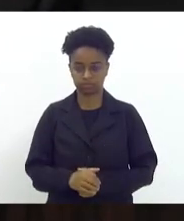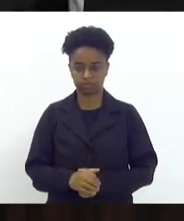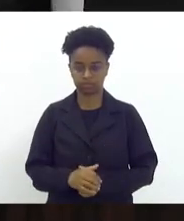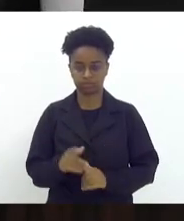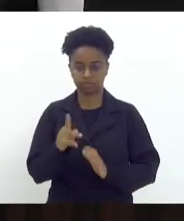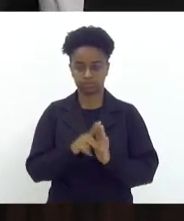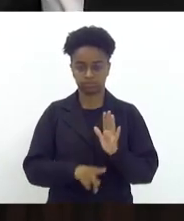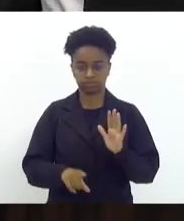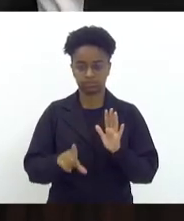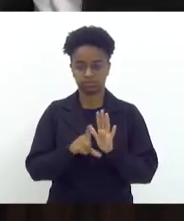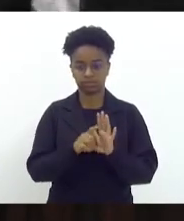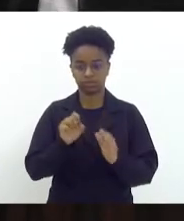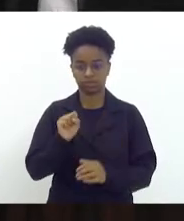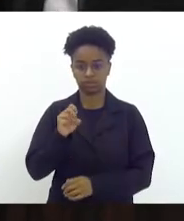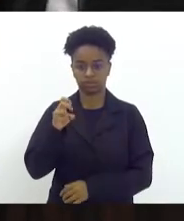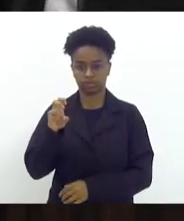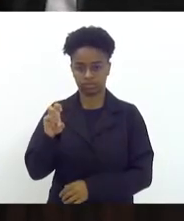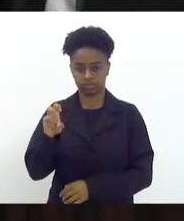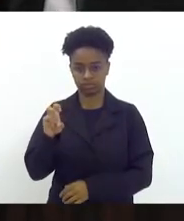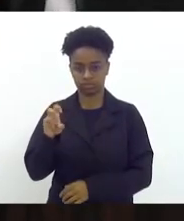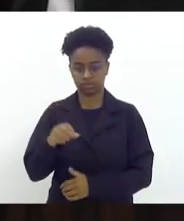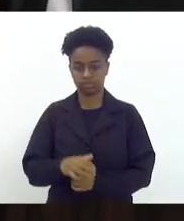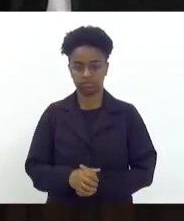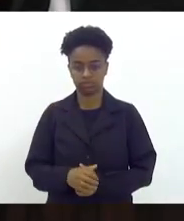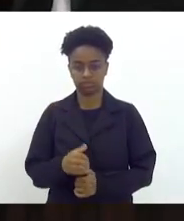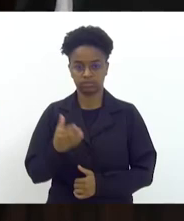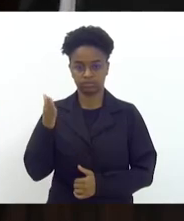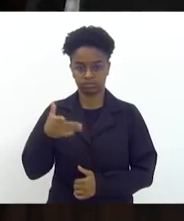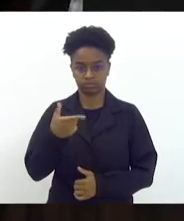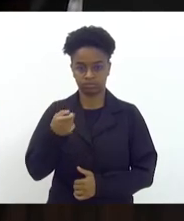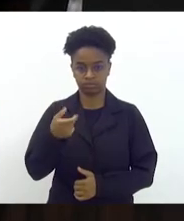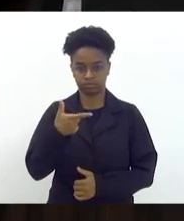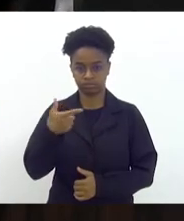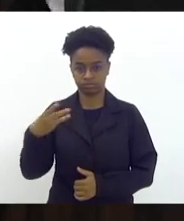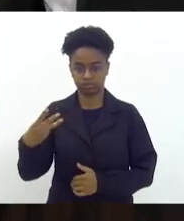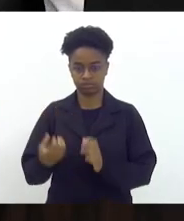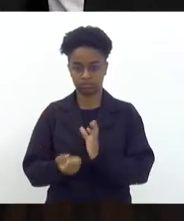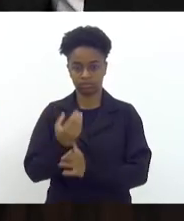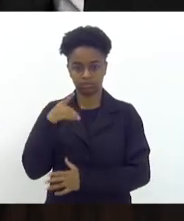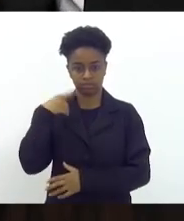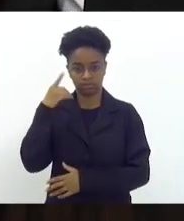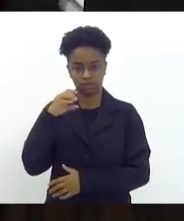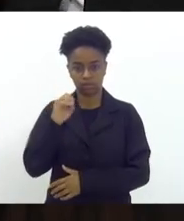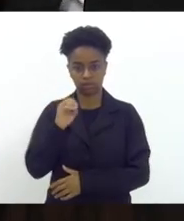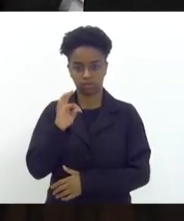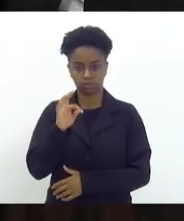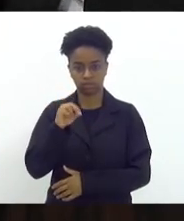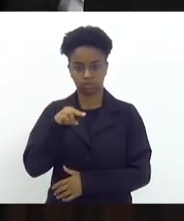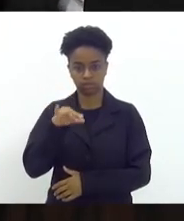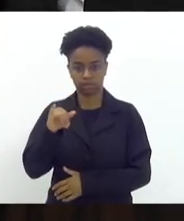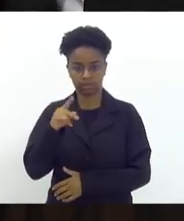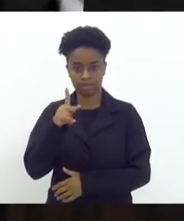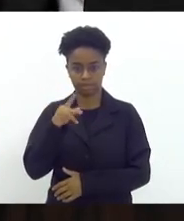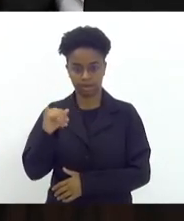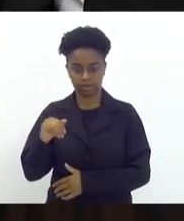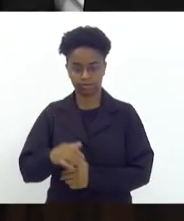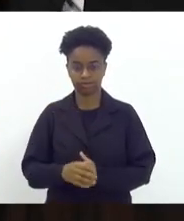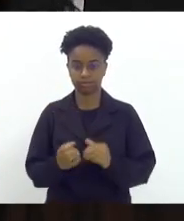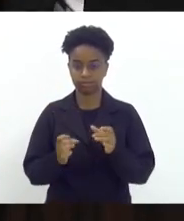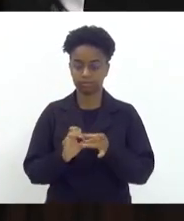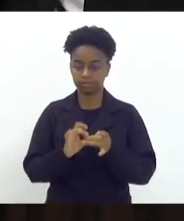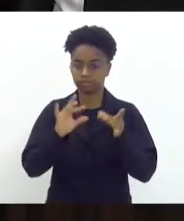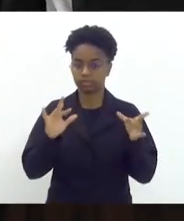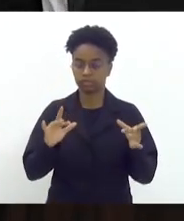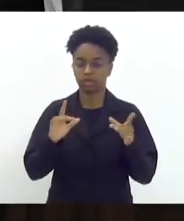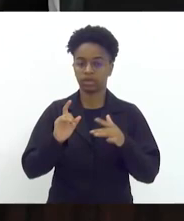projeto de lei número 85 de 2023 de autoria do deputado Otoni de Paula pai que autorizo poder